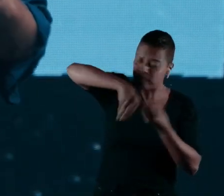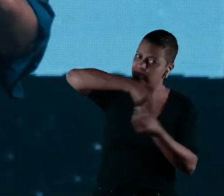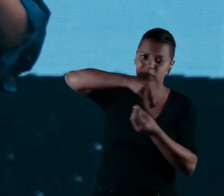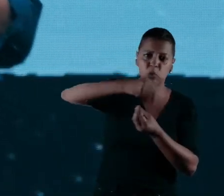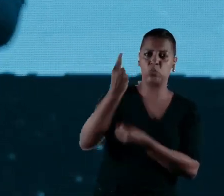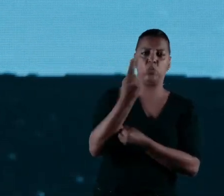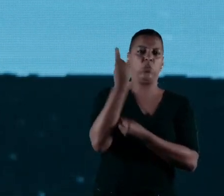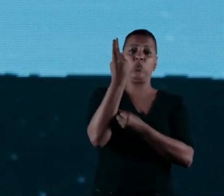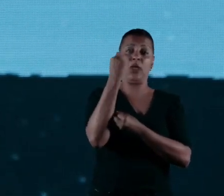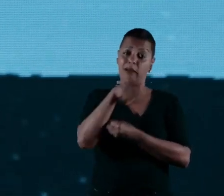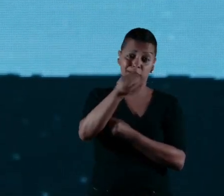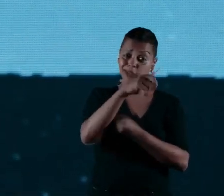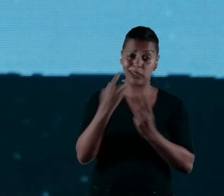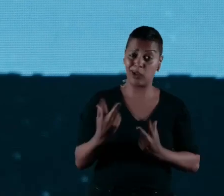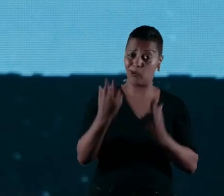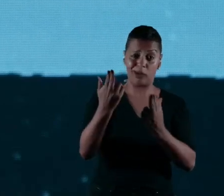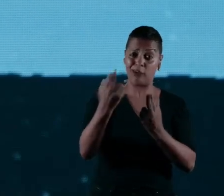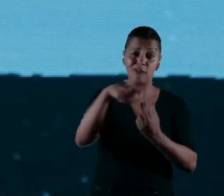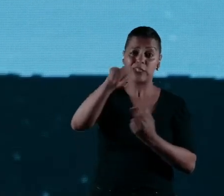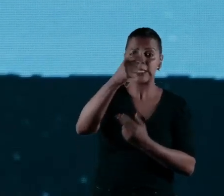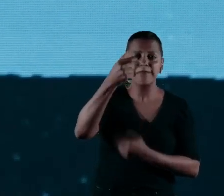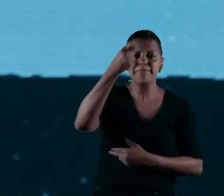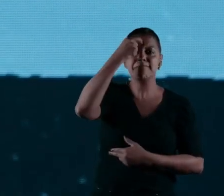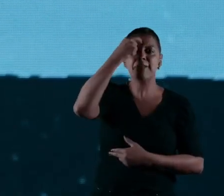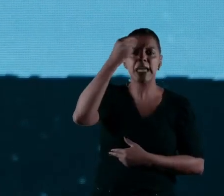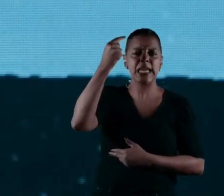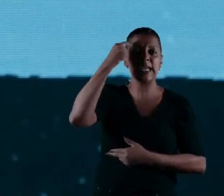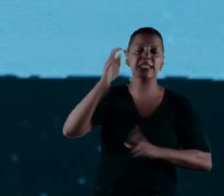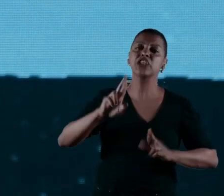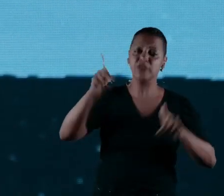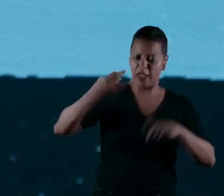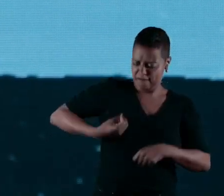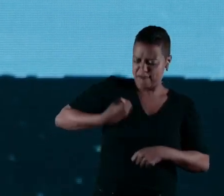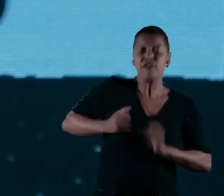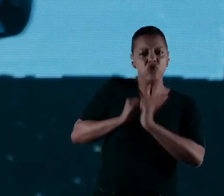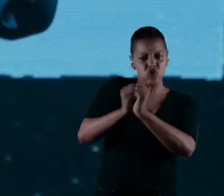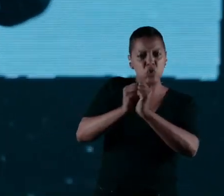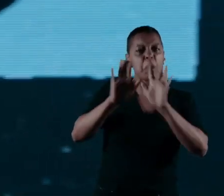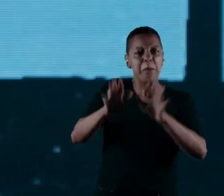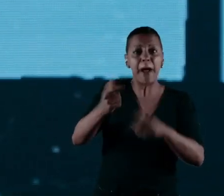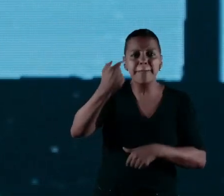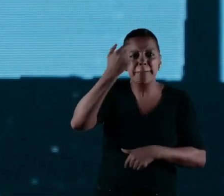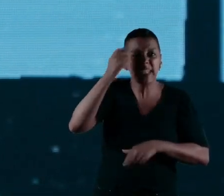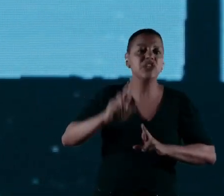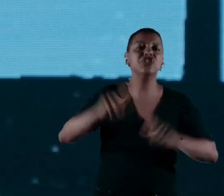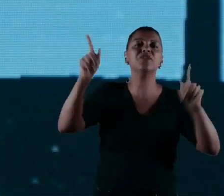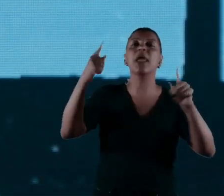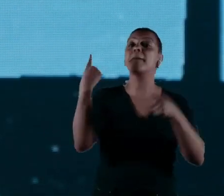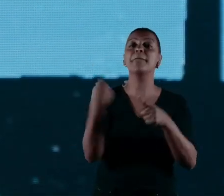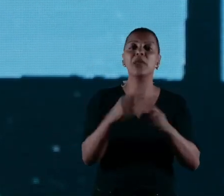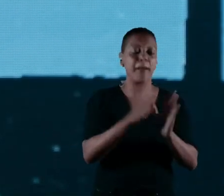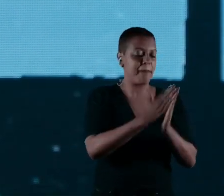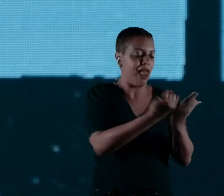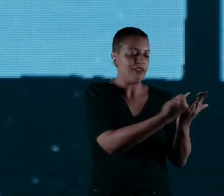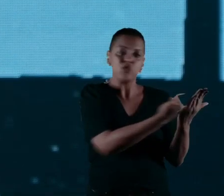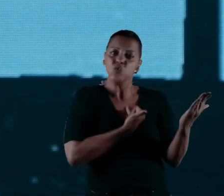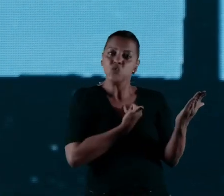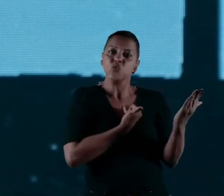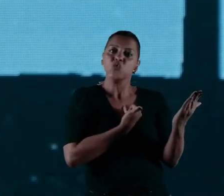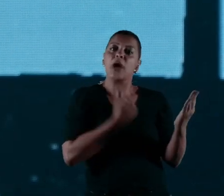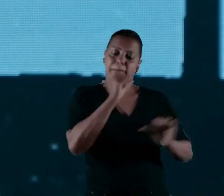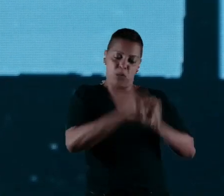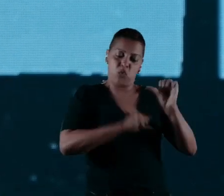no meio deles, mas você pensa diferente deles, porque a palavra de Deus te santificou, te